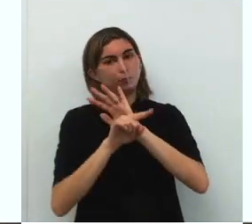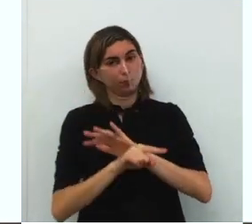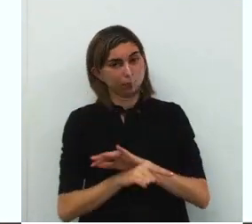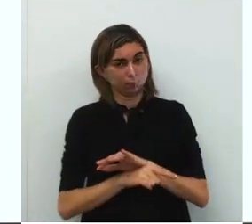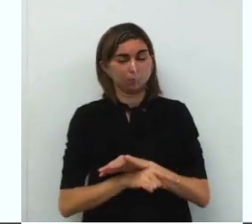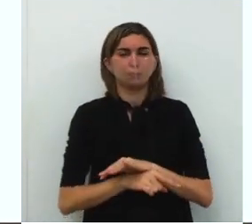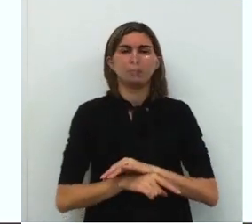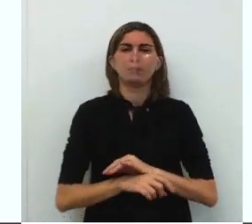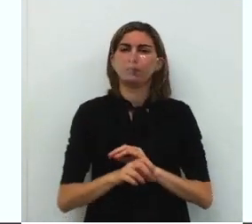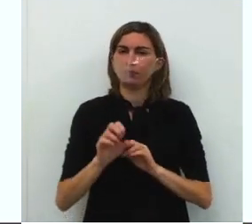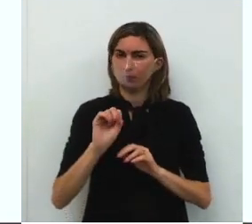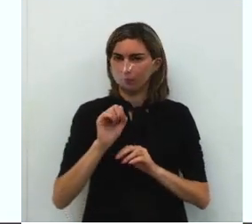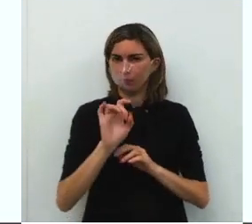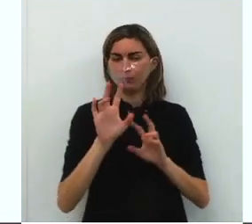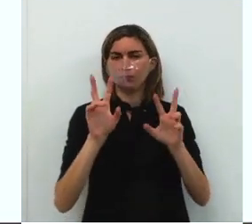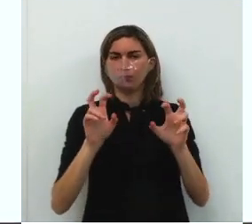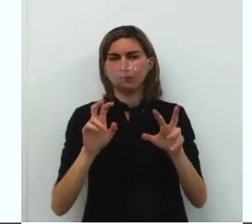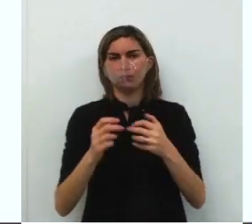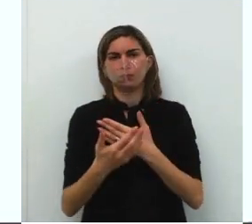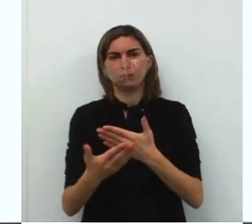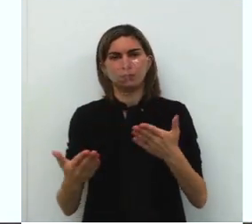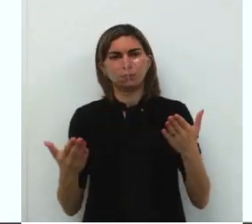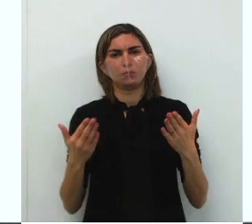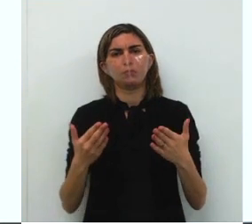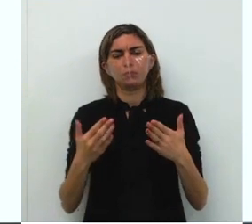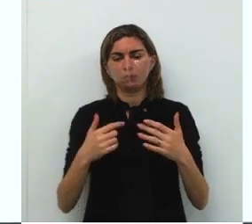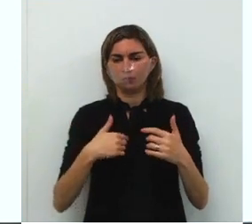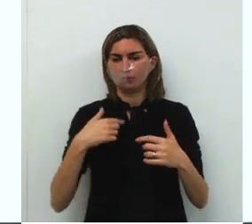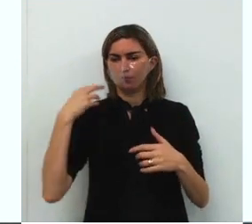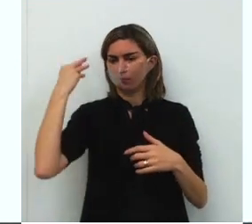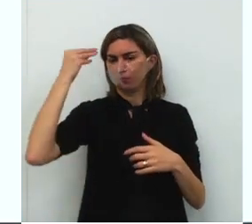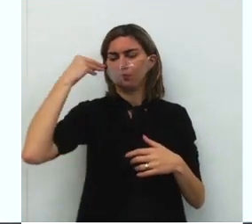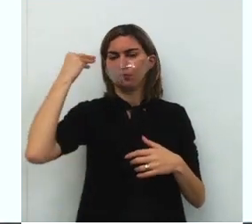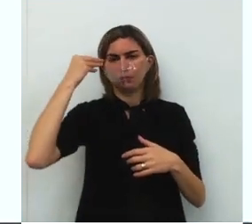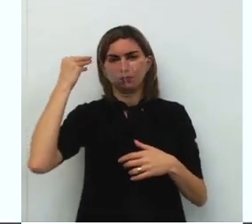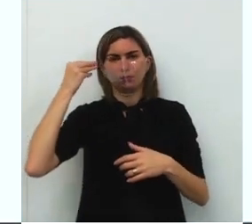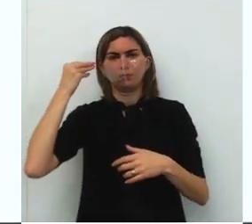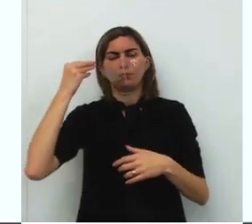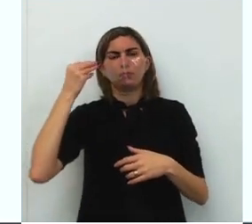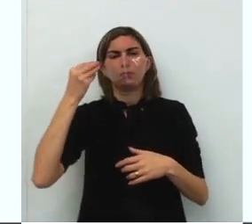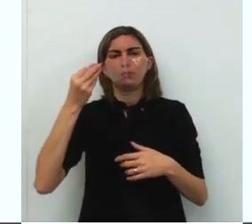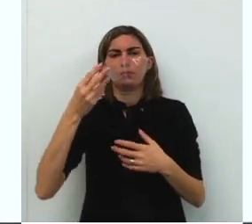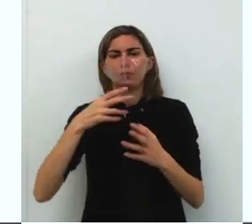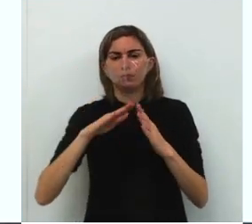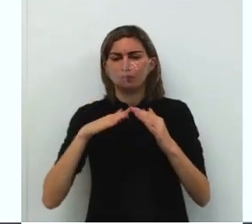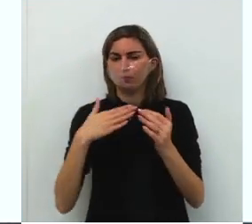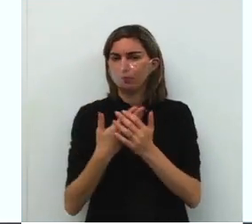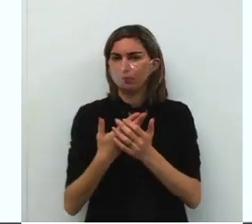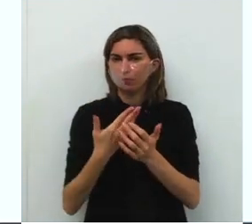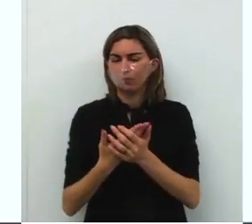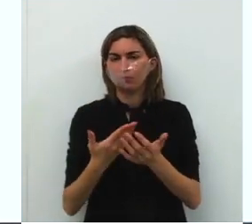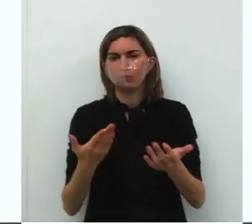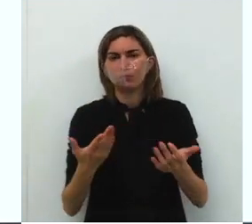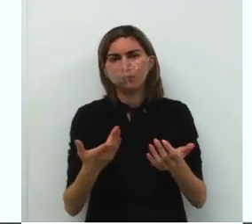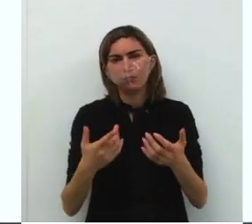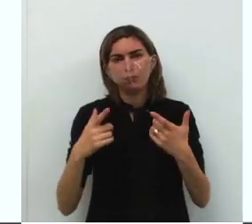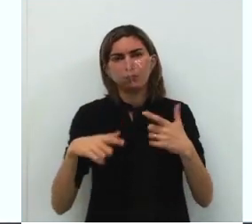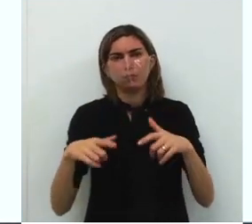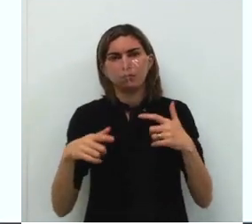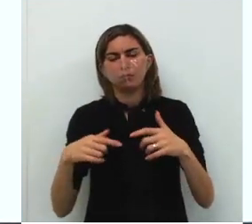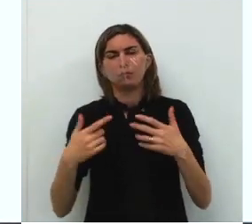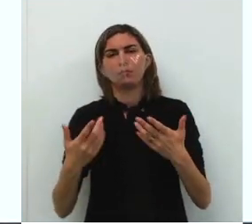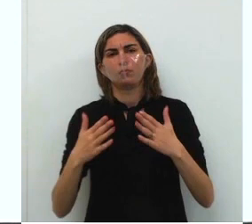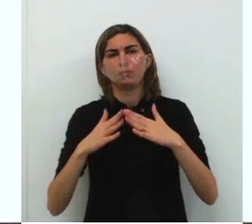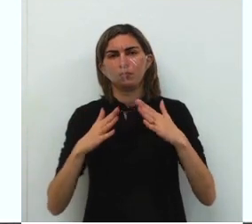perguntas, perguntando sobre as minhas experiências, a minha escolaridade, onde